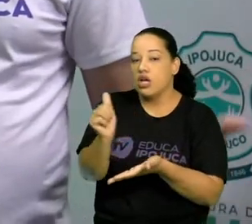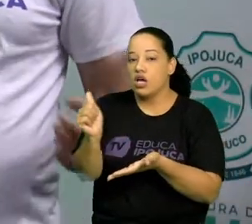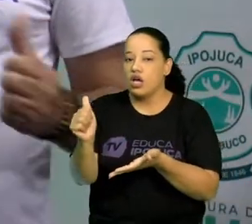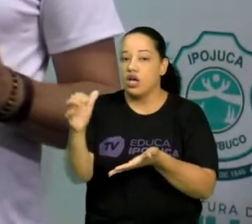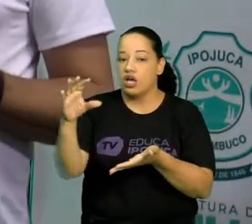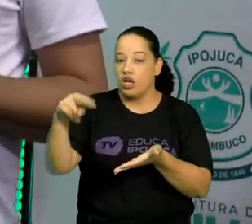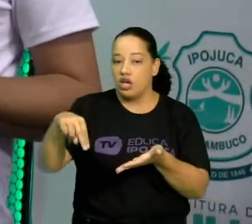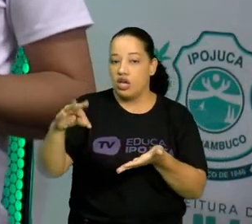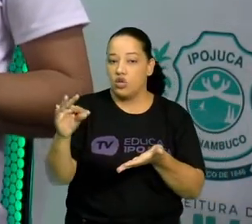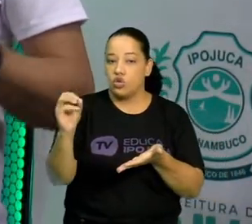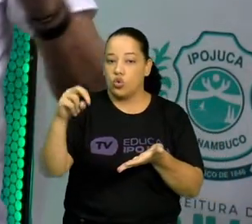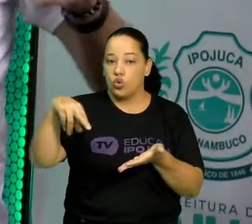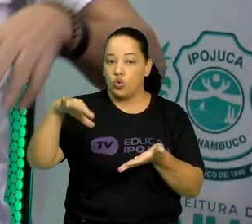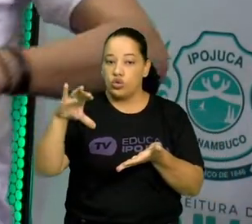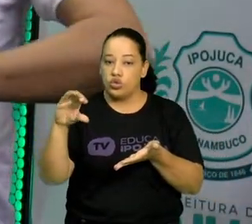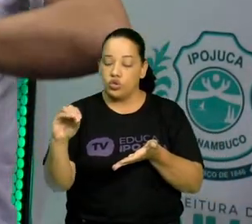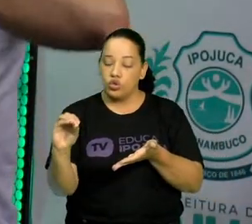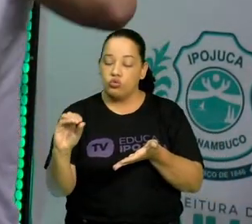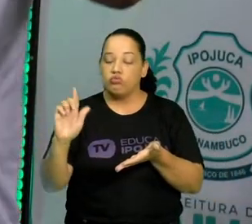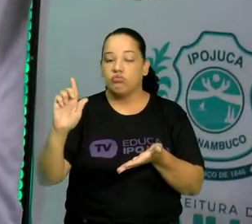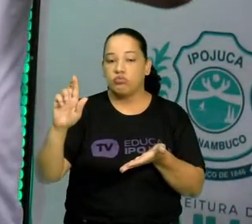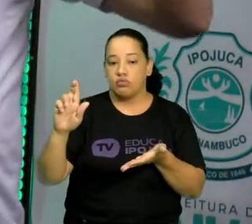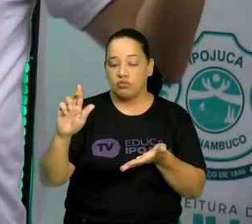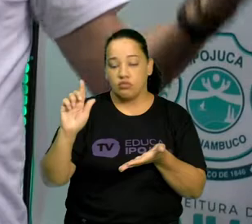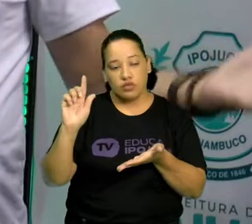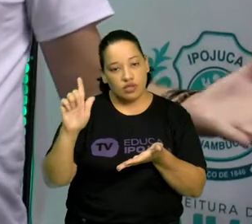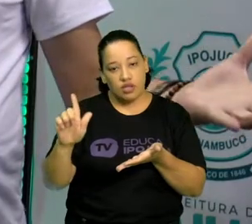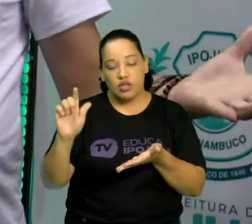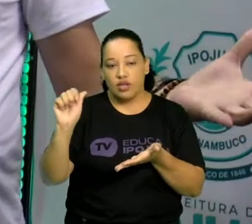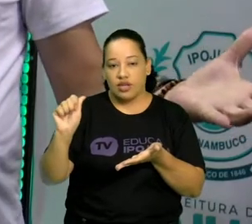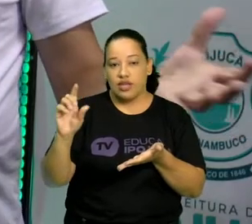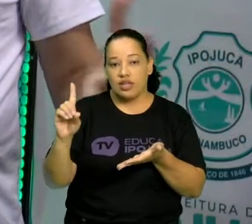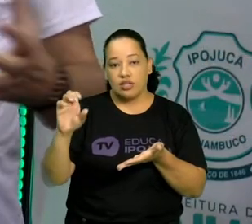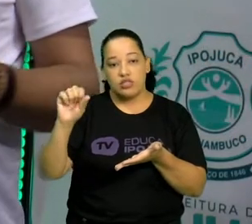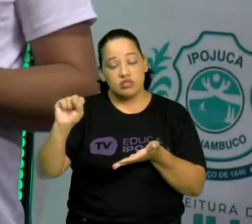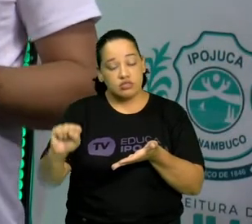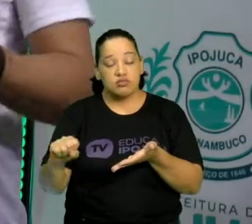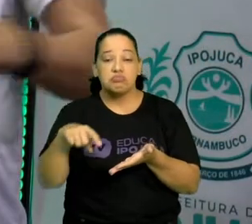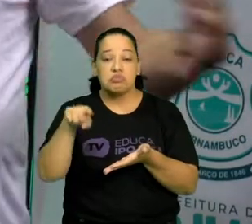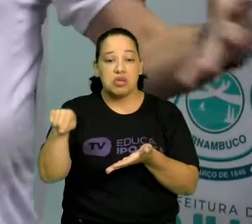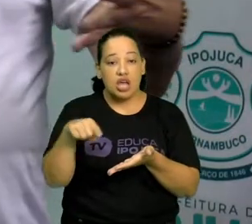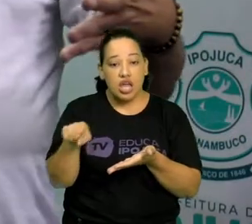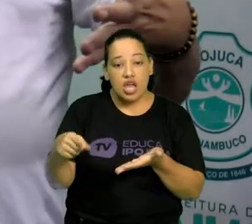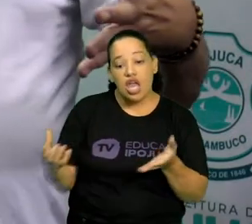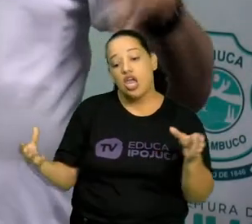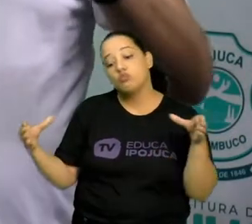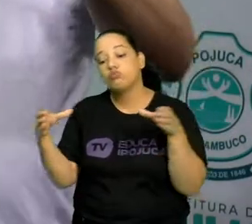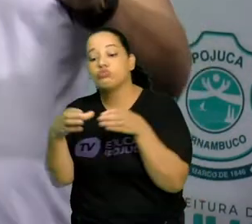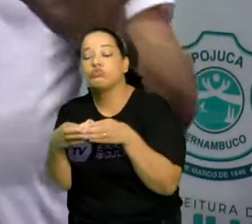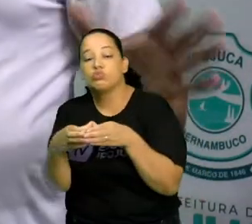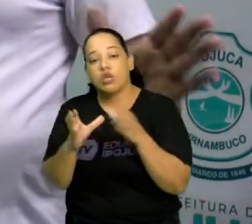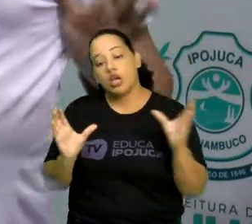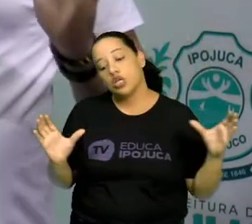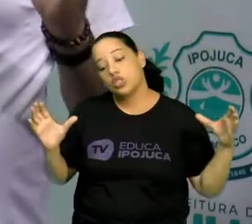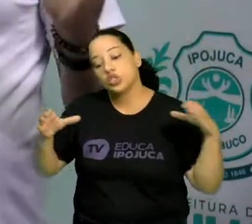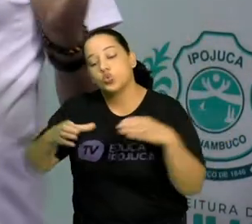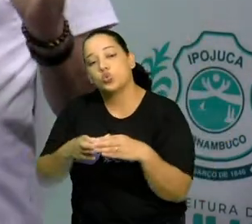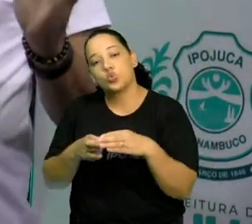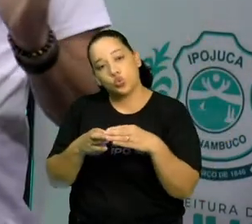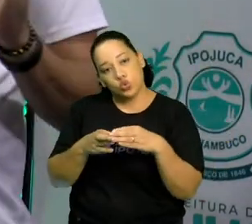Gades, que foi um dos maiores bailarinos do flamenco, e eles montaram o espetáculo. E o filme ele